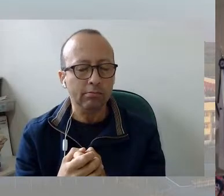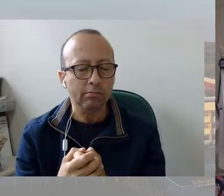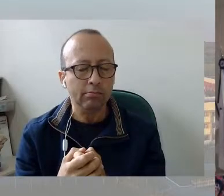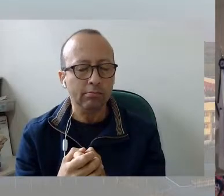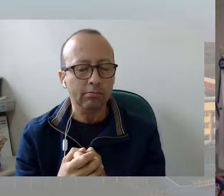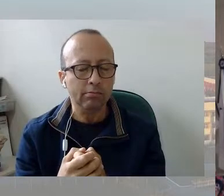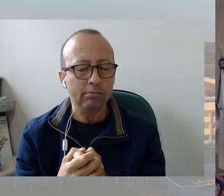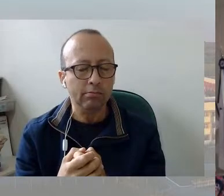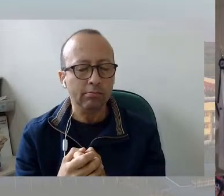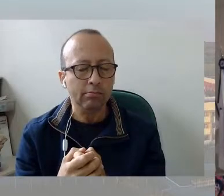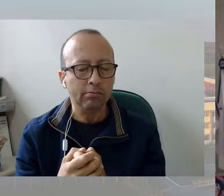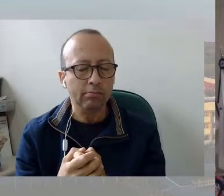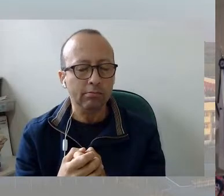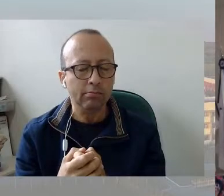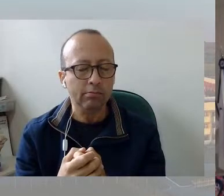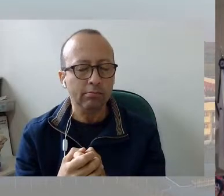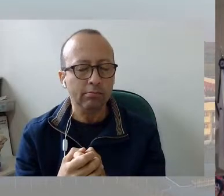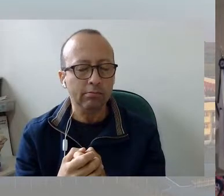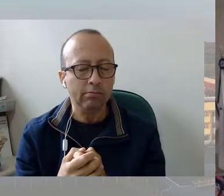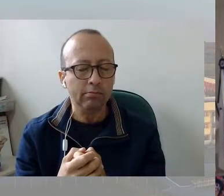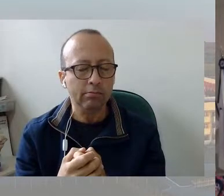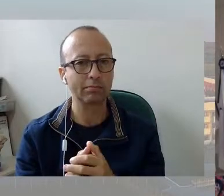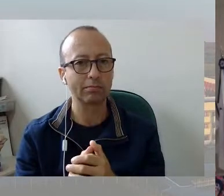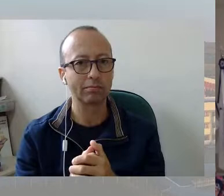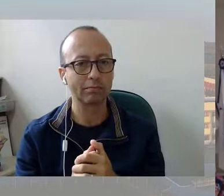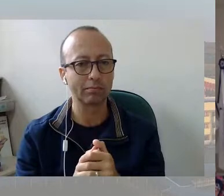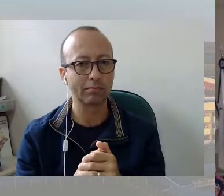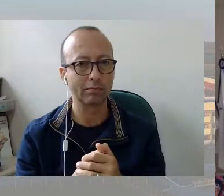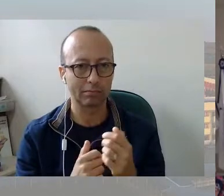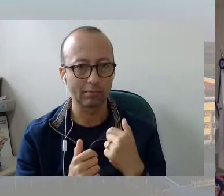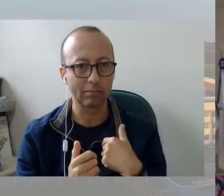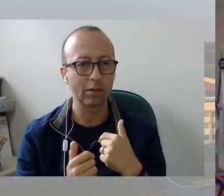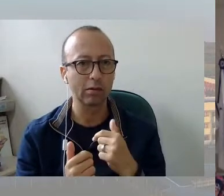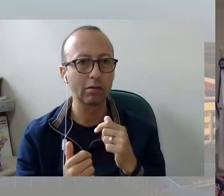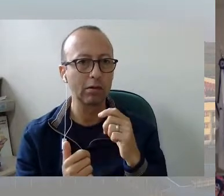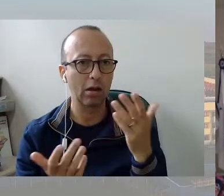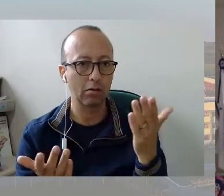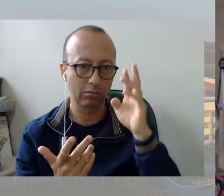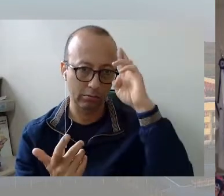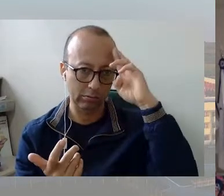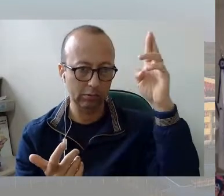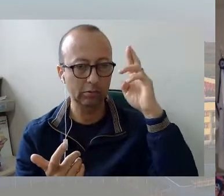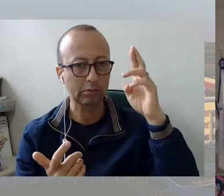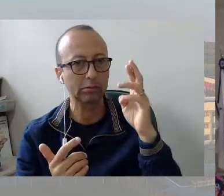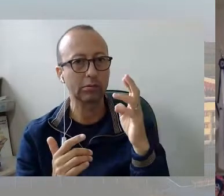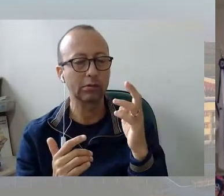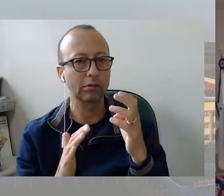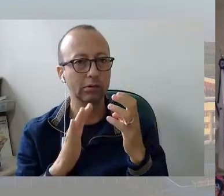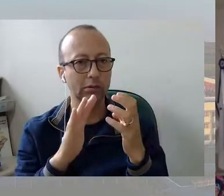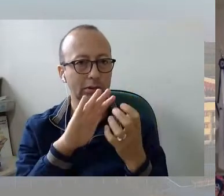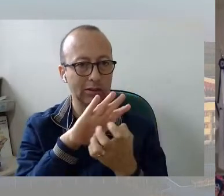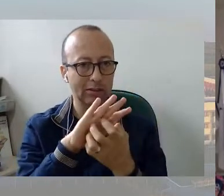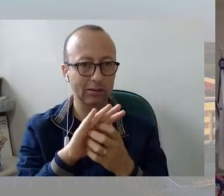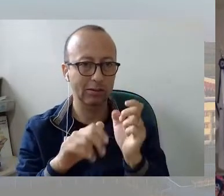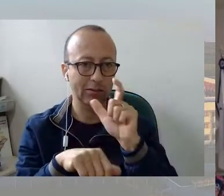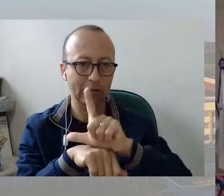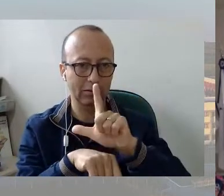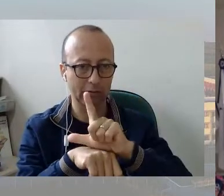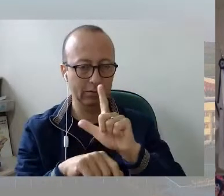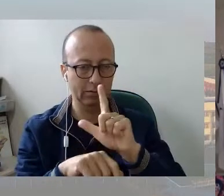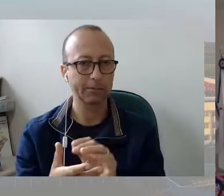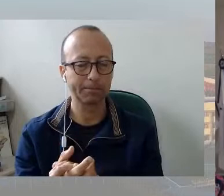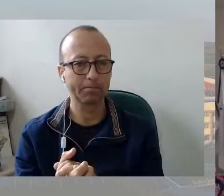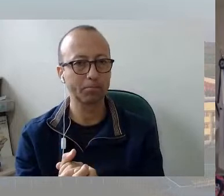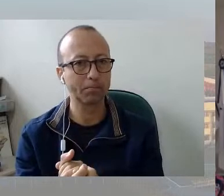todos os conselheiros, sou Alexandre Xavier, estou diretor do campus Santana do Livramento e venho fazer uma